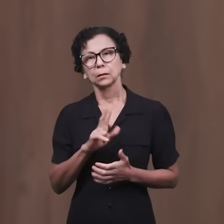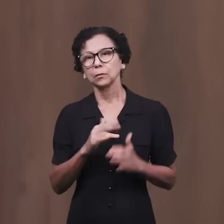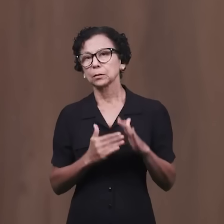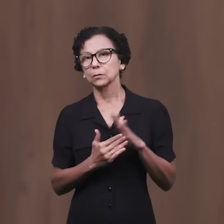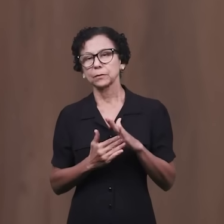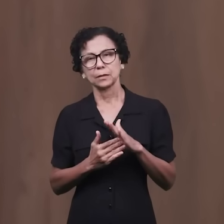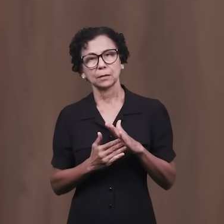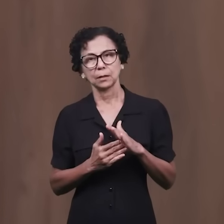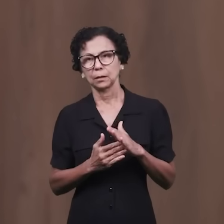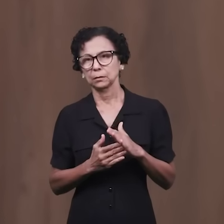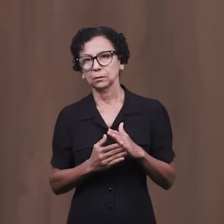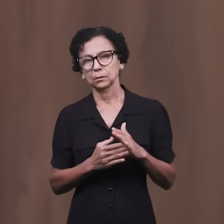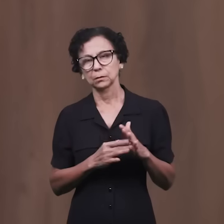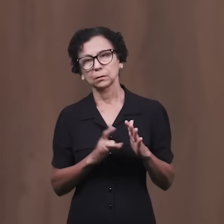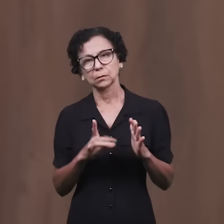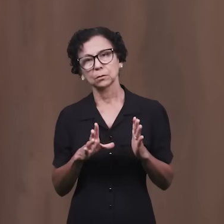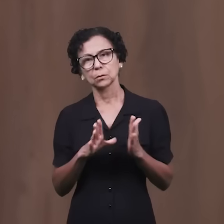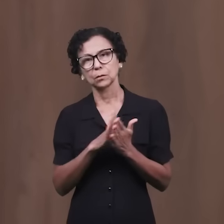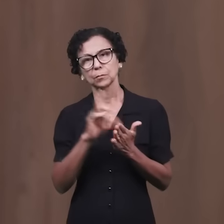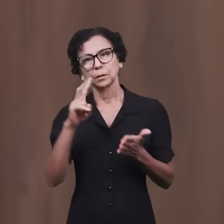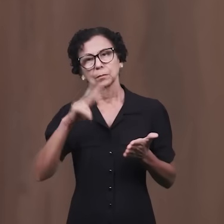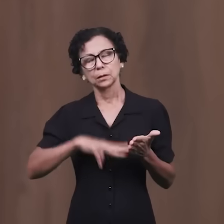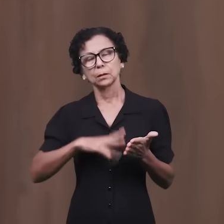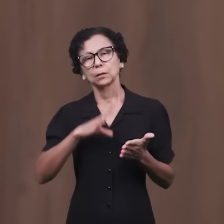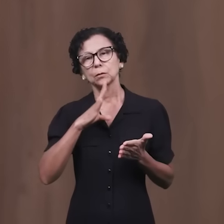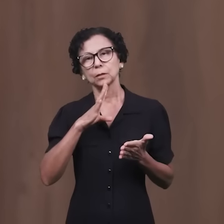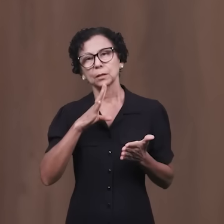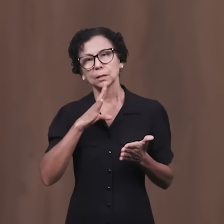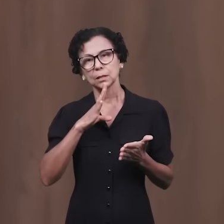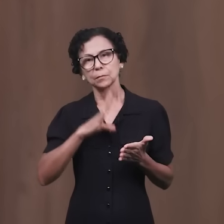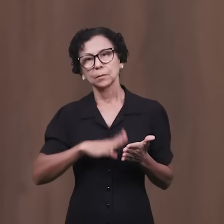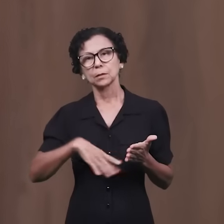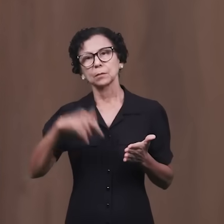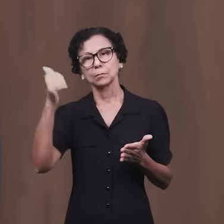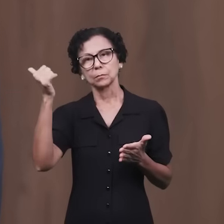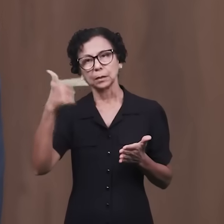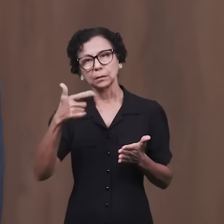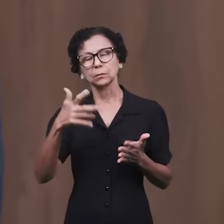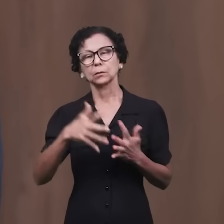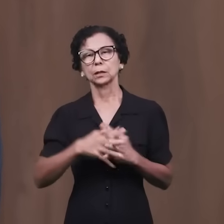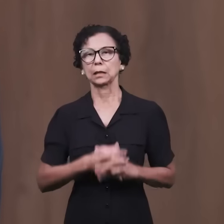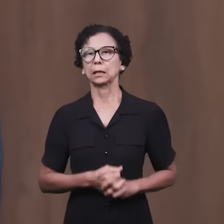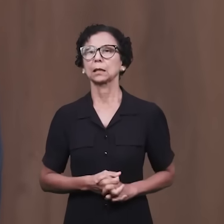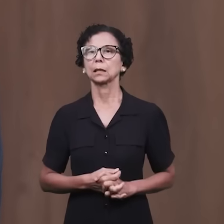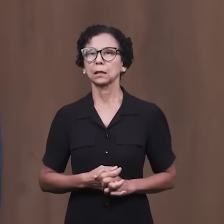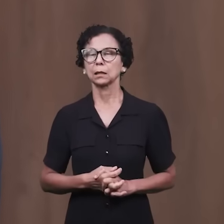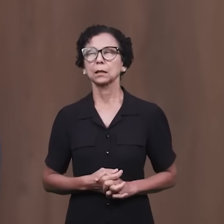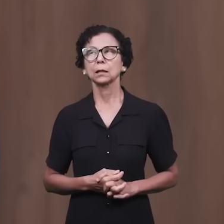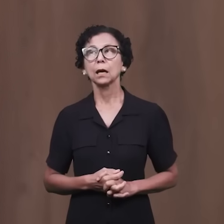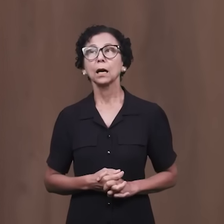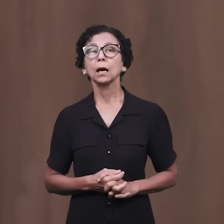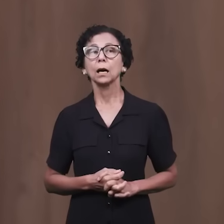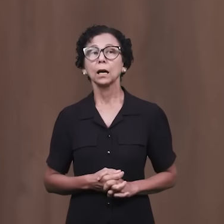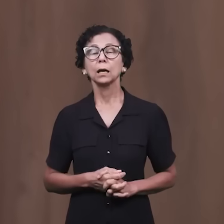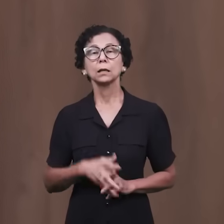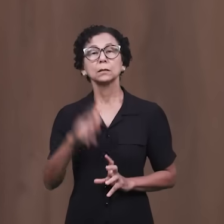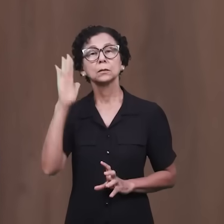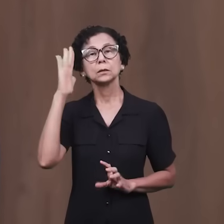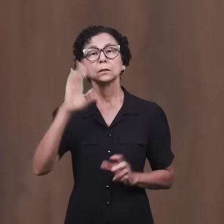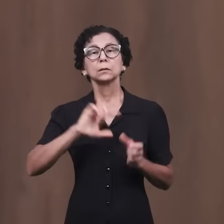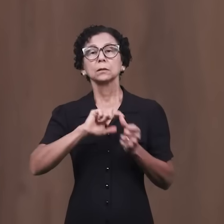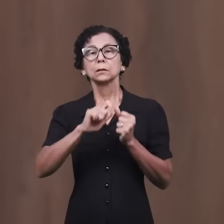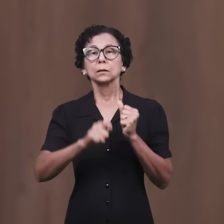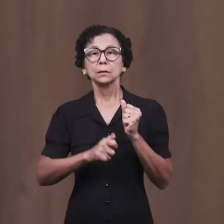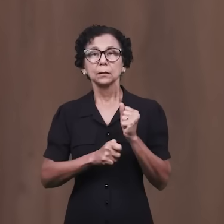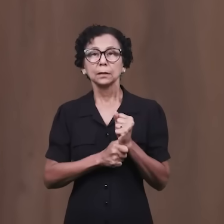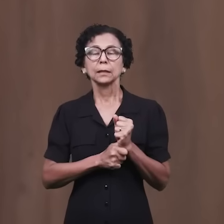Nós temos que ir além da letra. Quando nós vamos além da letra, nós vamos entender os segredos que estão aqui, os mistérios que